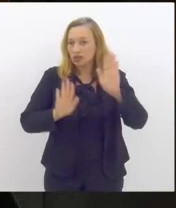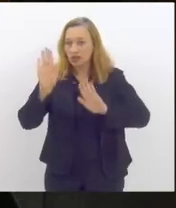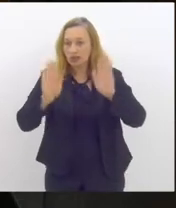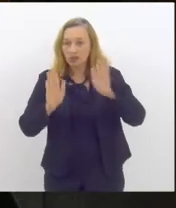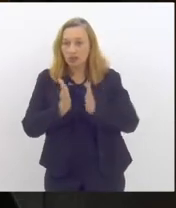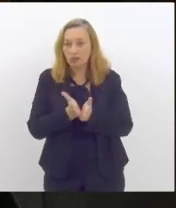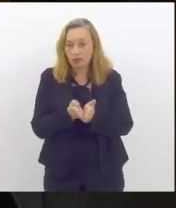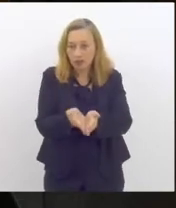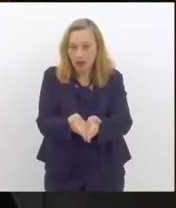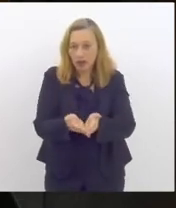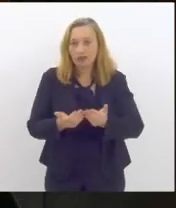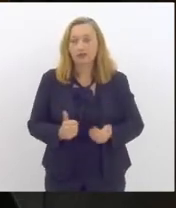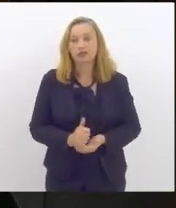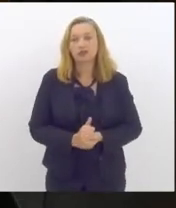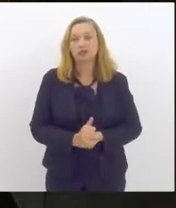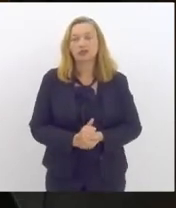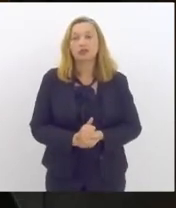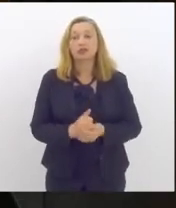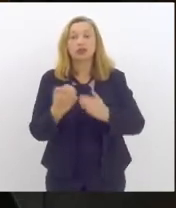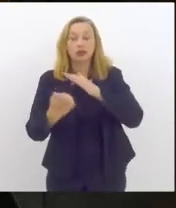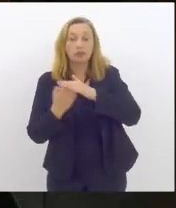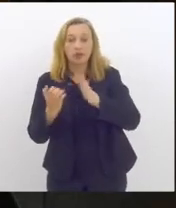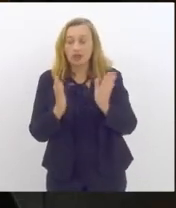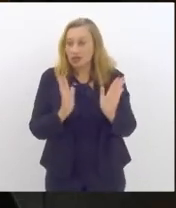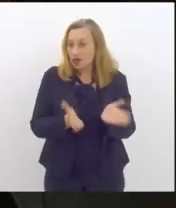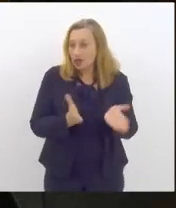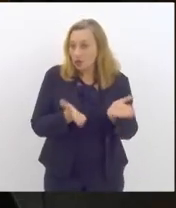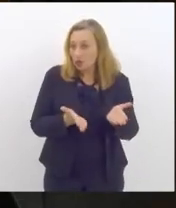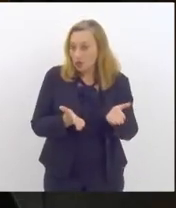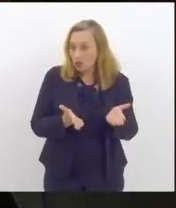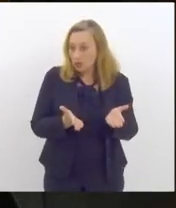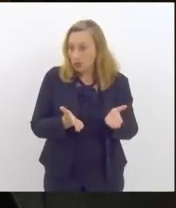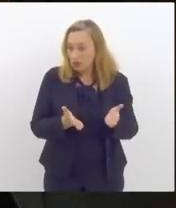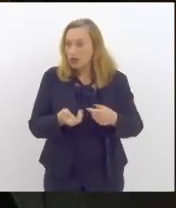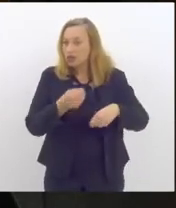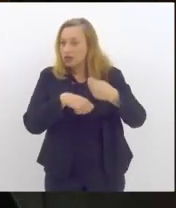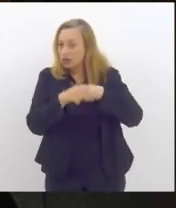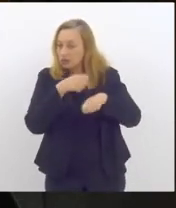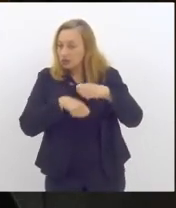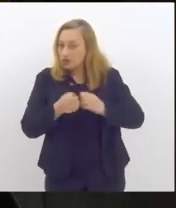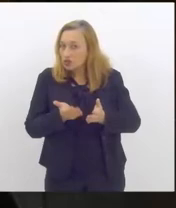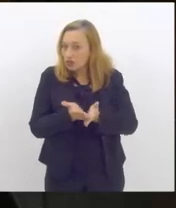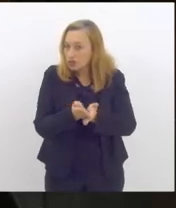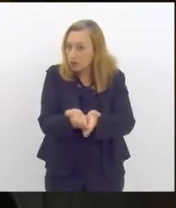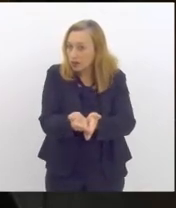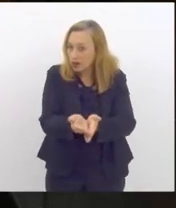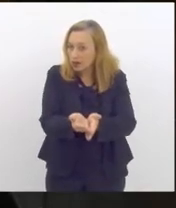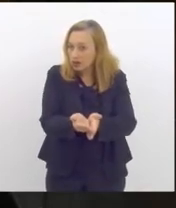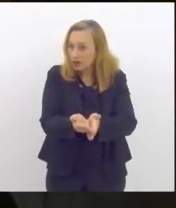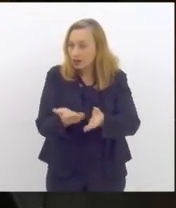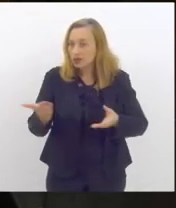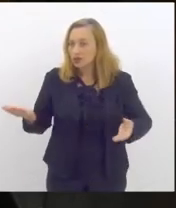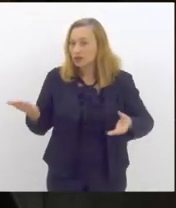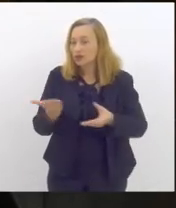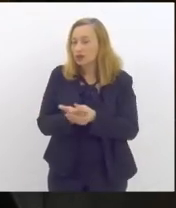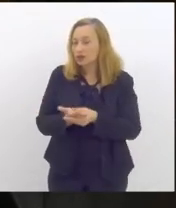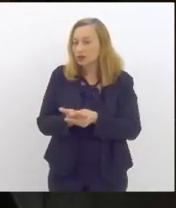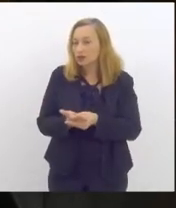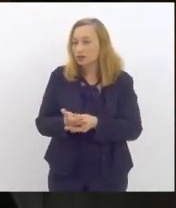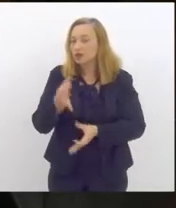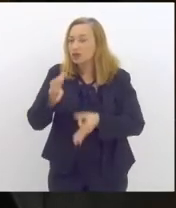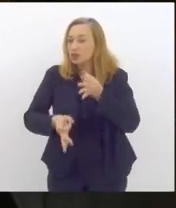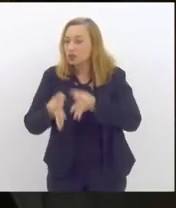para as marcas que a atual empresa concessionária que administra as marcas move uma ação na justiça